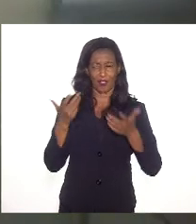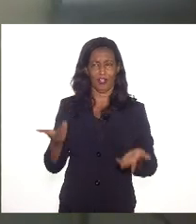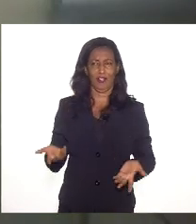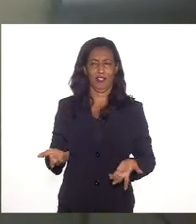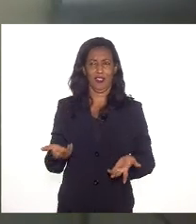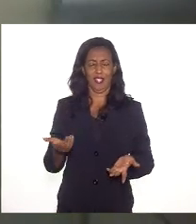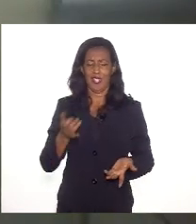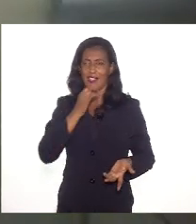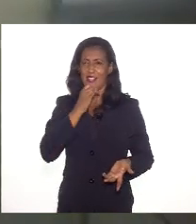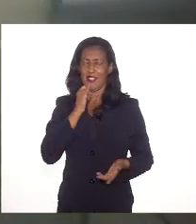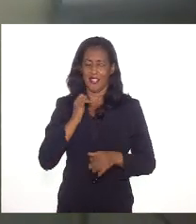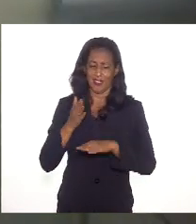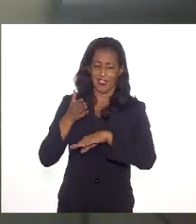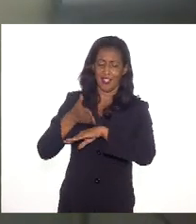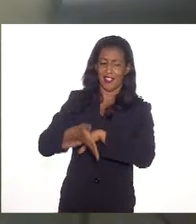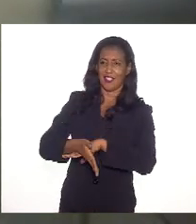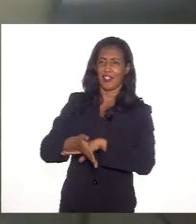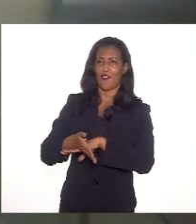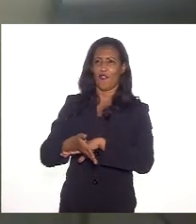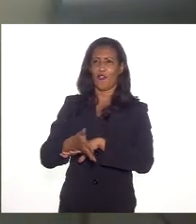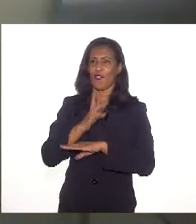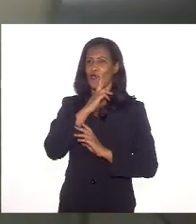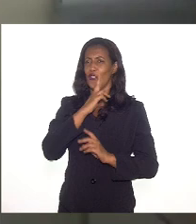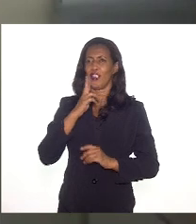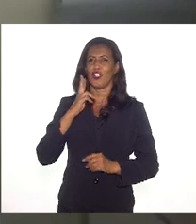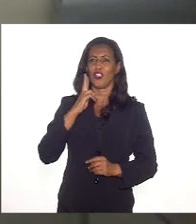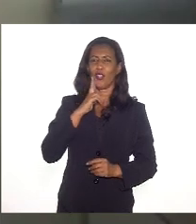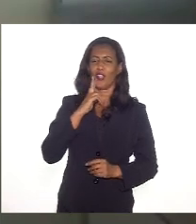vou a um restaurante, eu não posso tomar o chope, porque